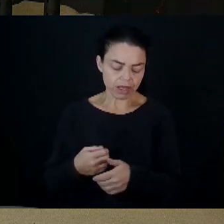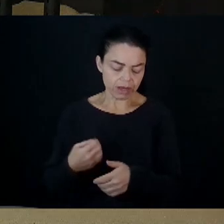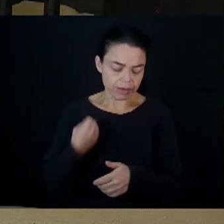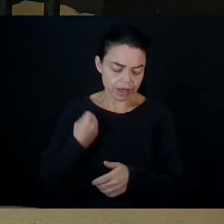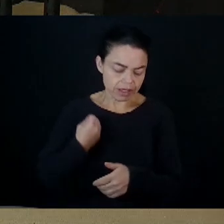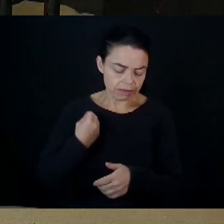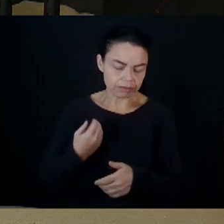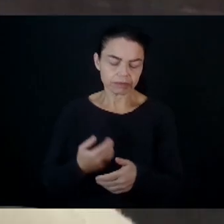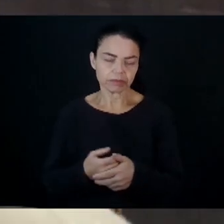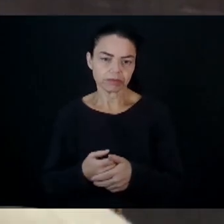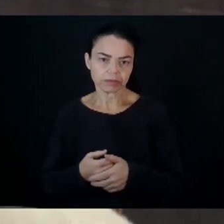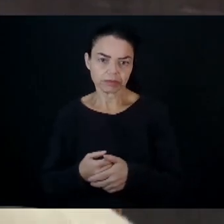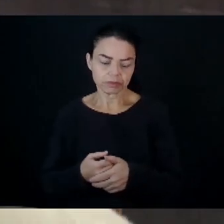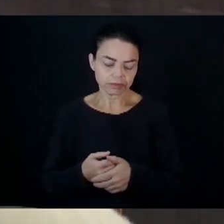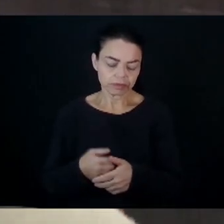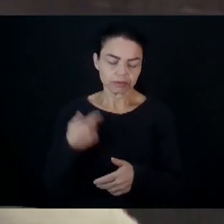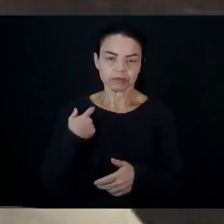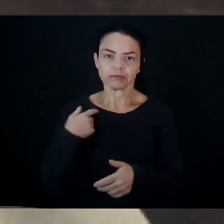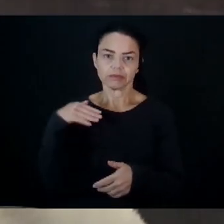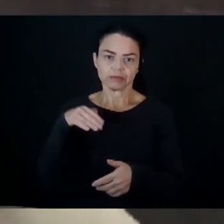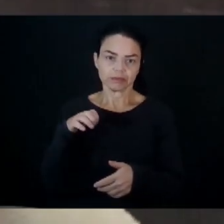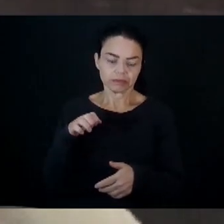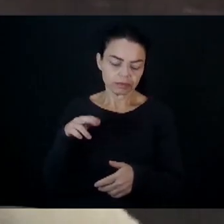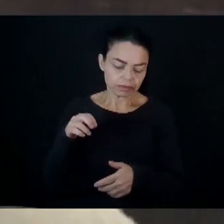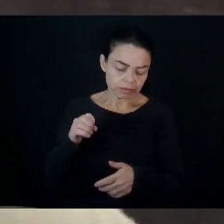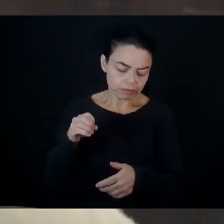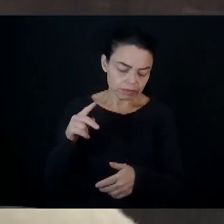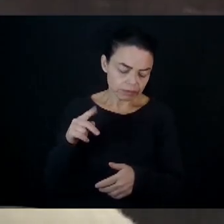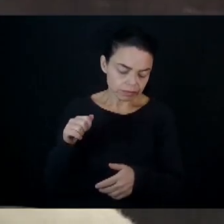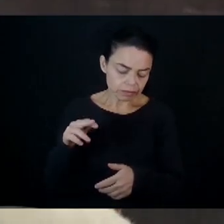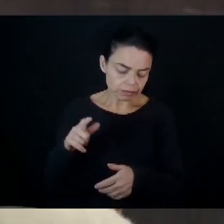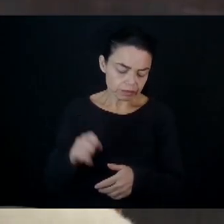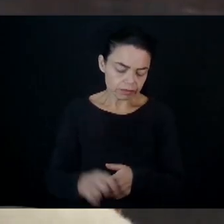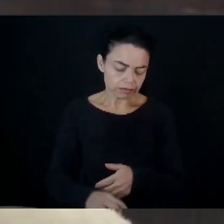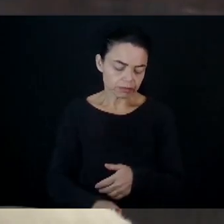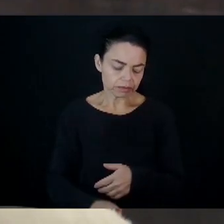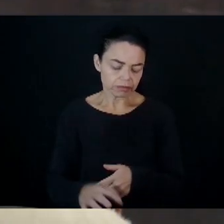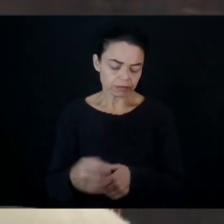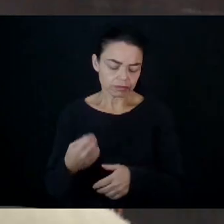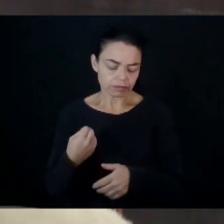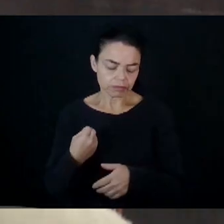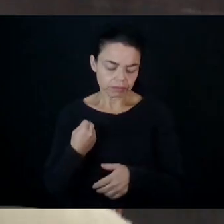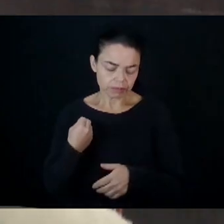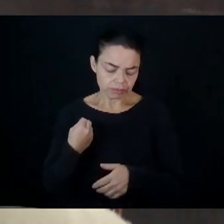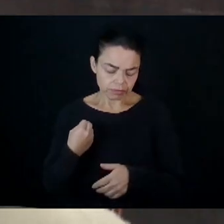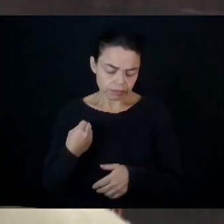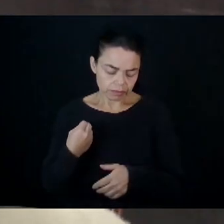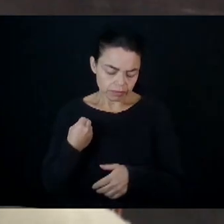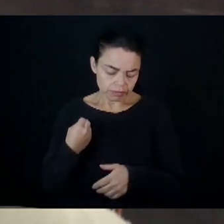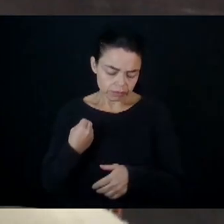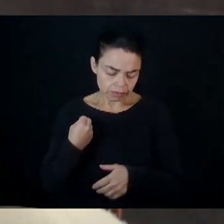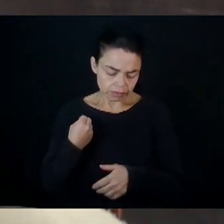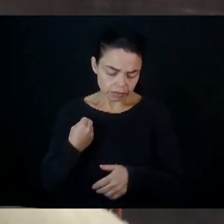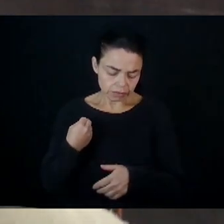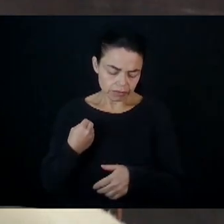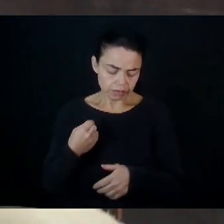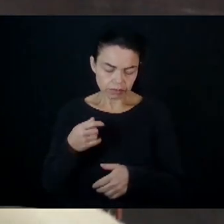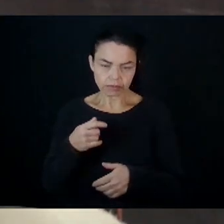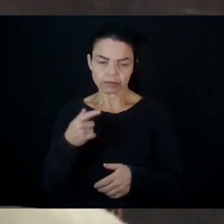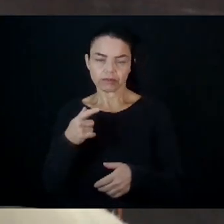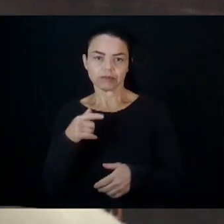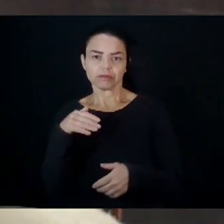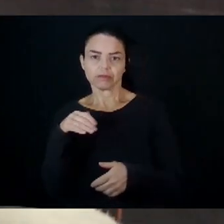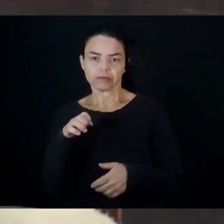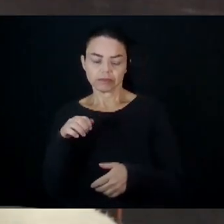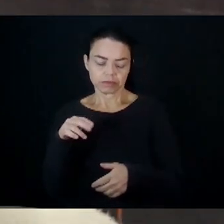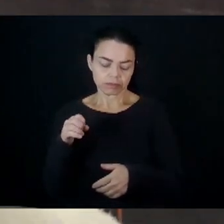mental. A perimenopausa e as transições hormonais, né, que existem. E sim, ela tem um impacto